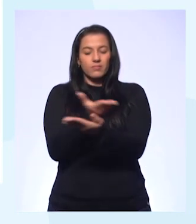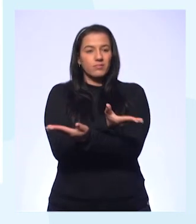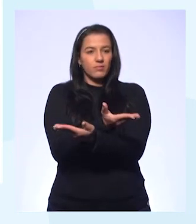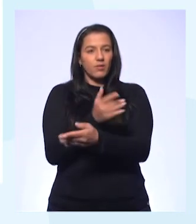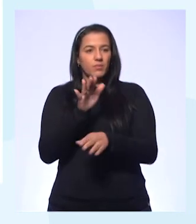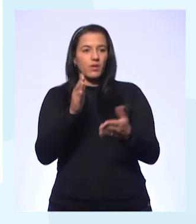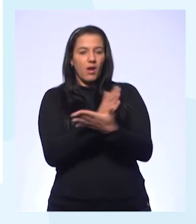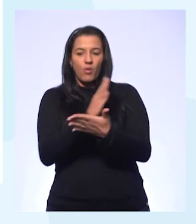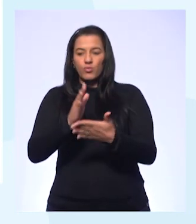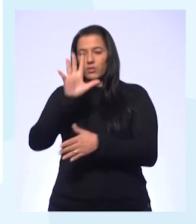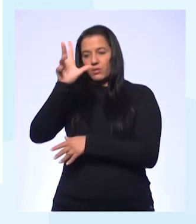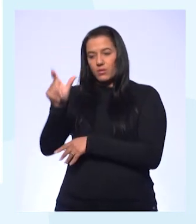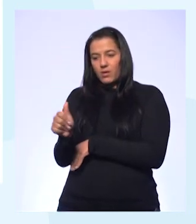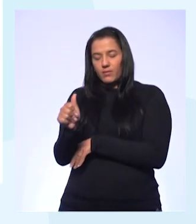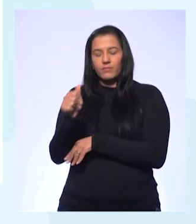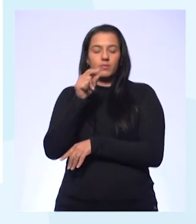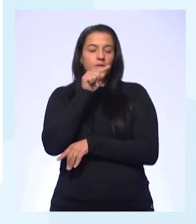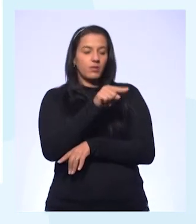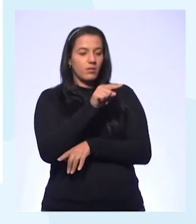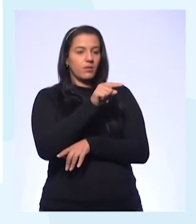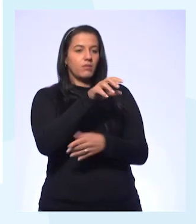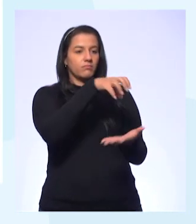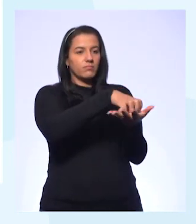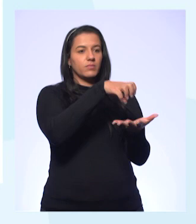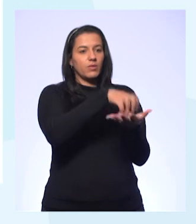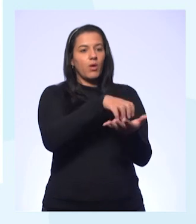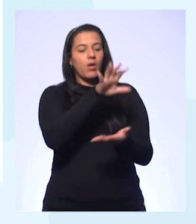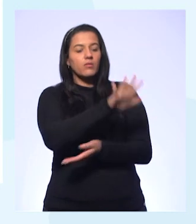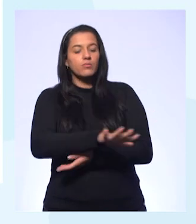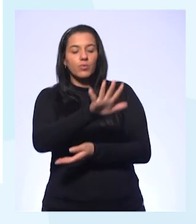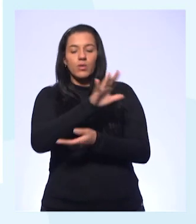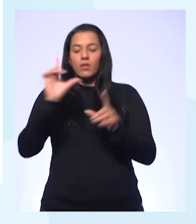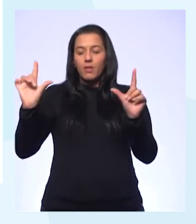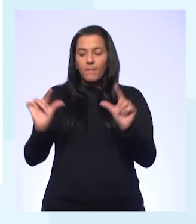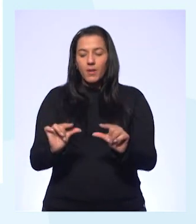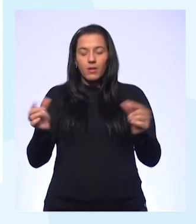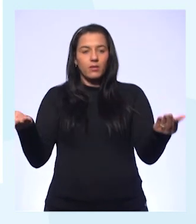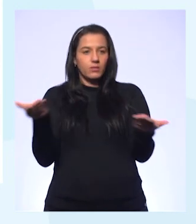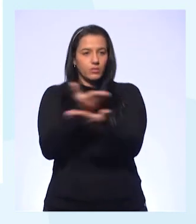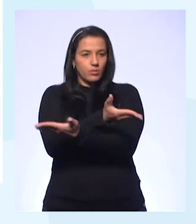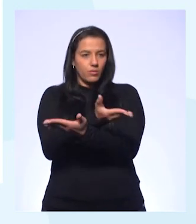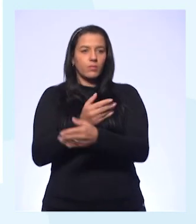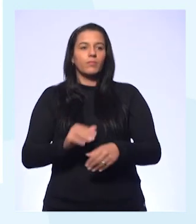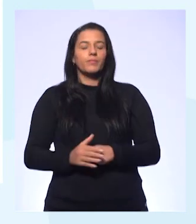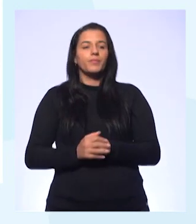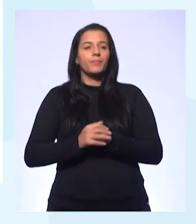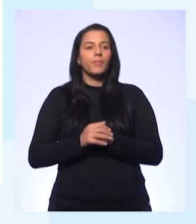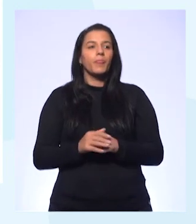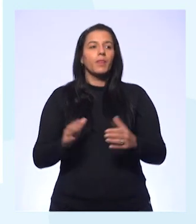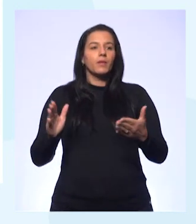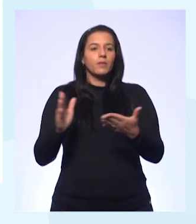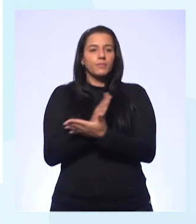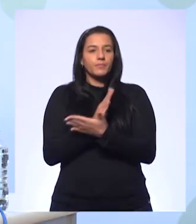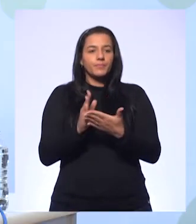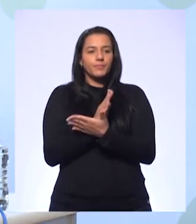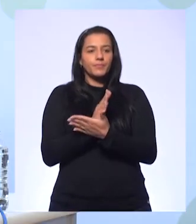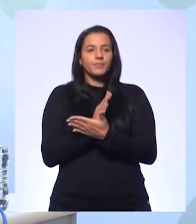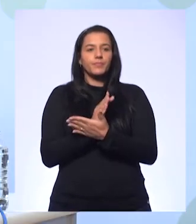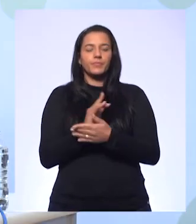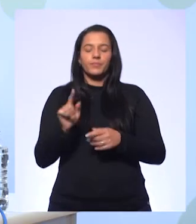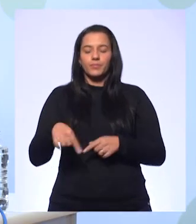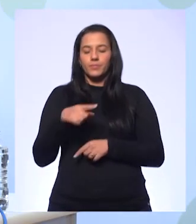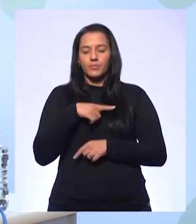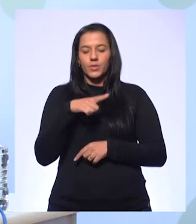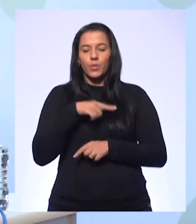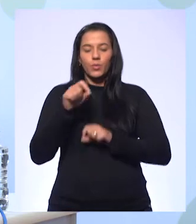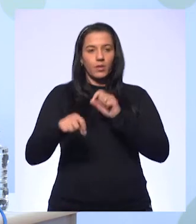que está na região norte, tem uma pequena quantidade aí de água, né? Ou seja, eles têm a